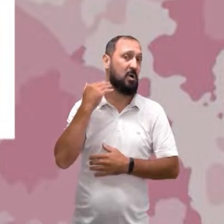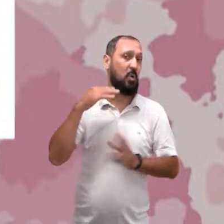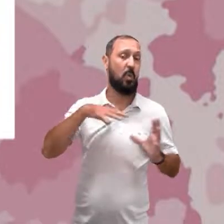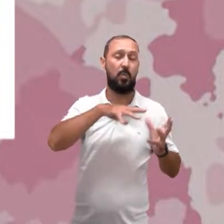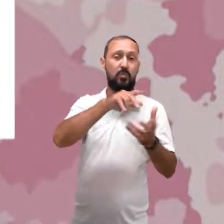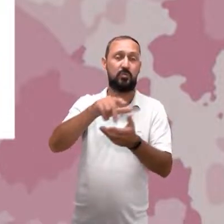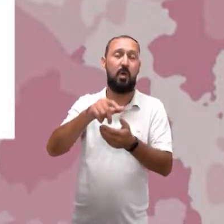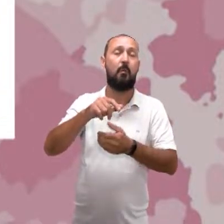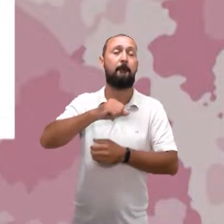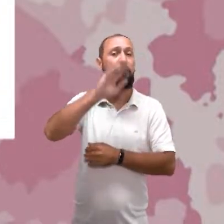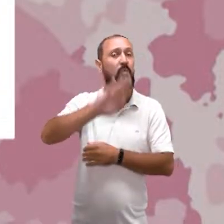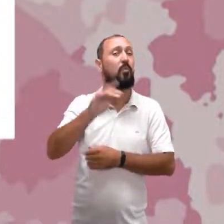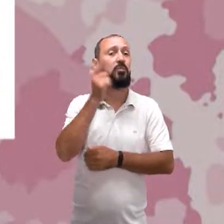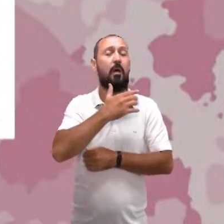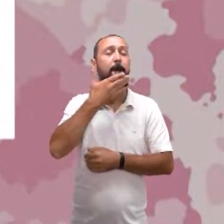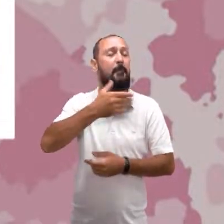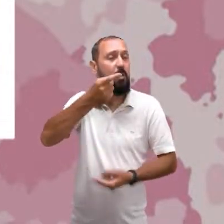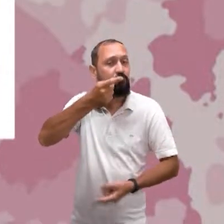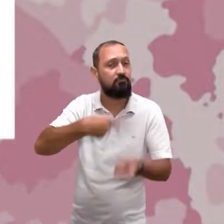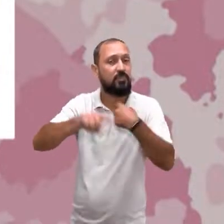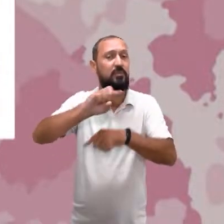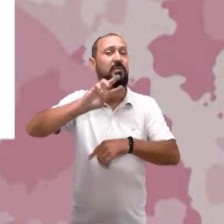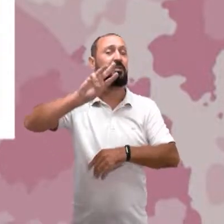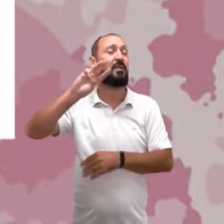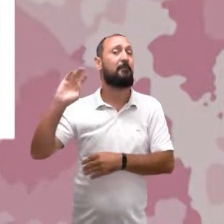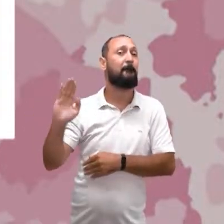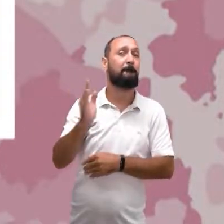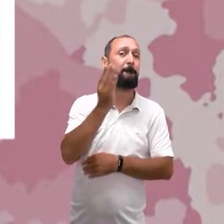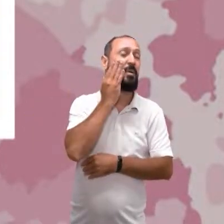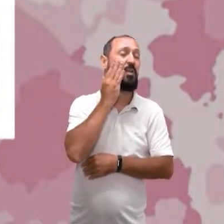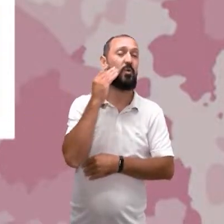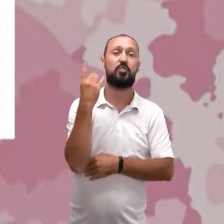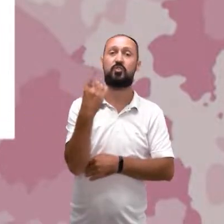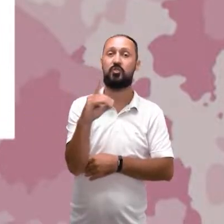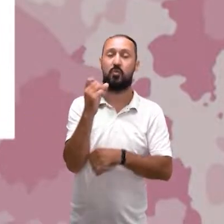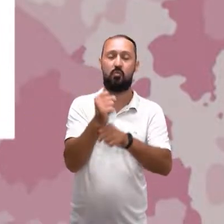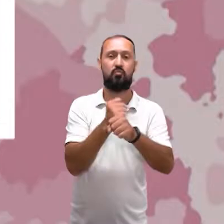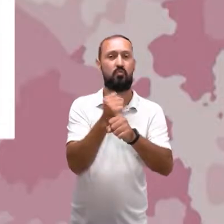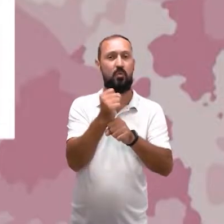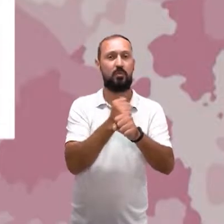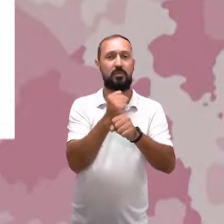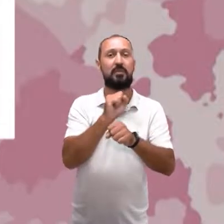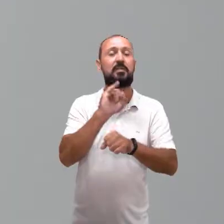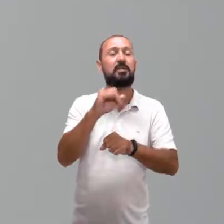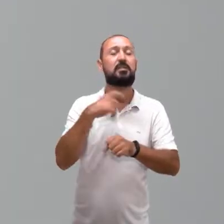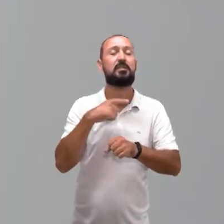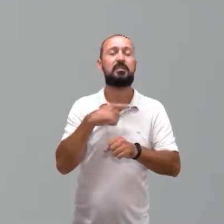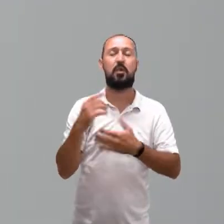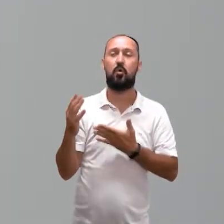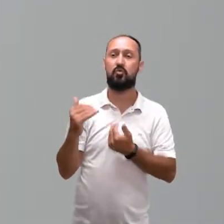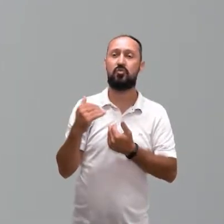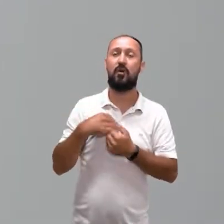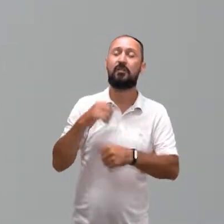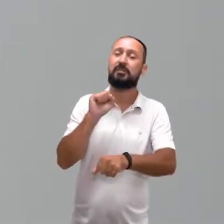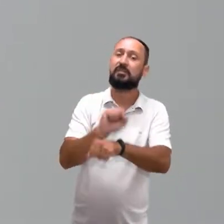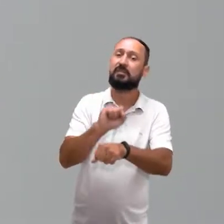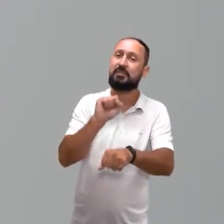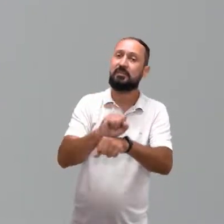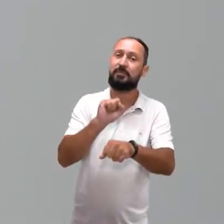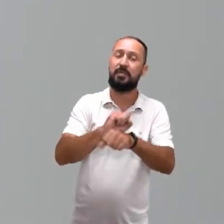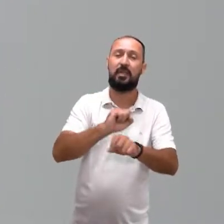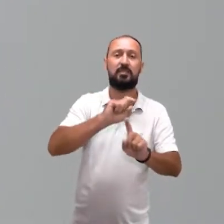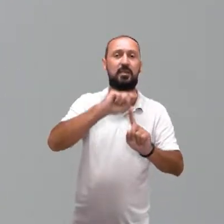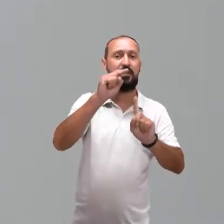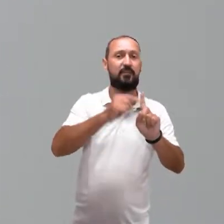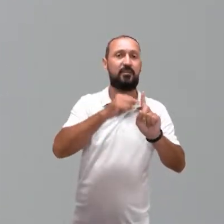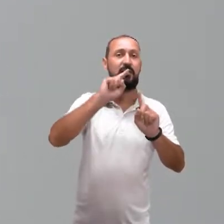poderia aumentar a sua produtividade em 3,5 bilhões de dólares por ano se as adolescentes adiassem